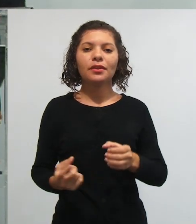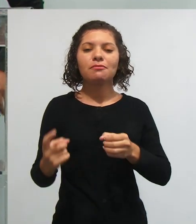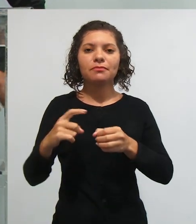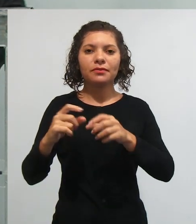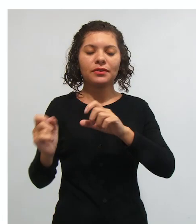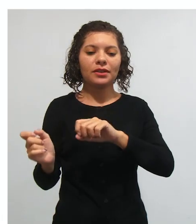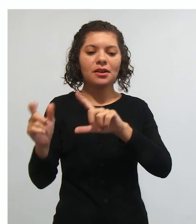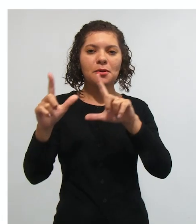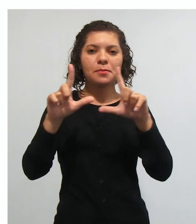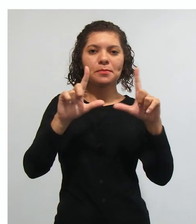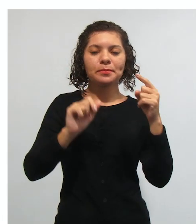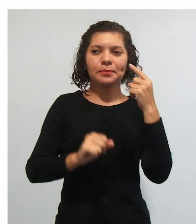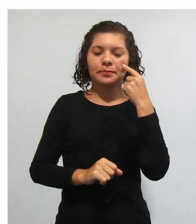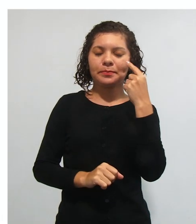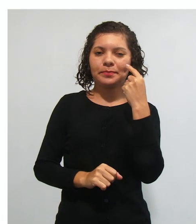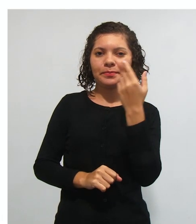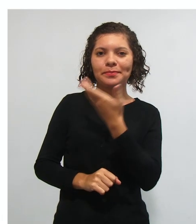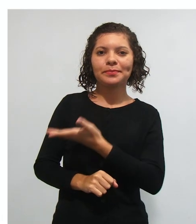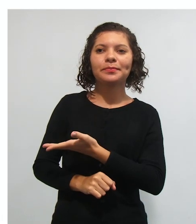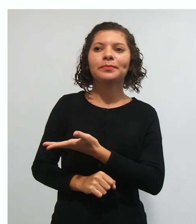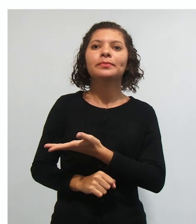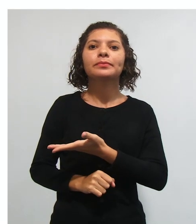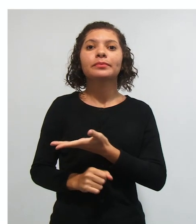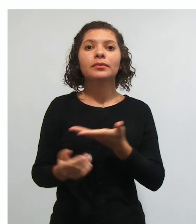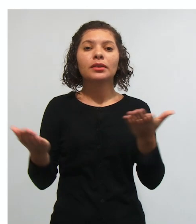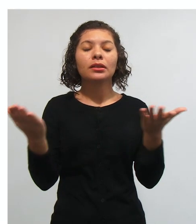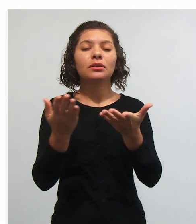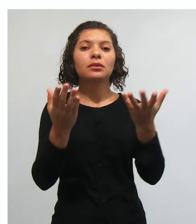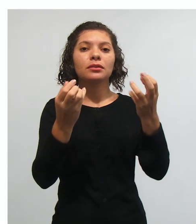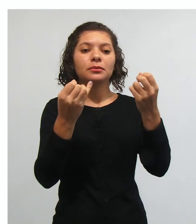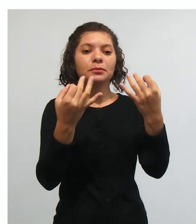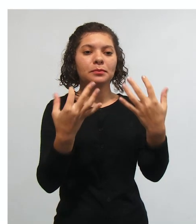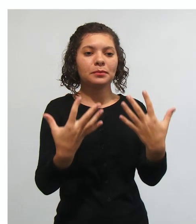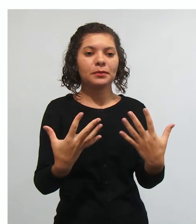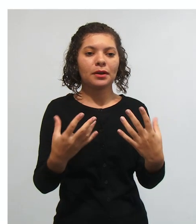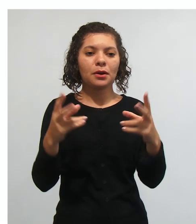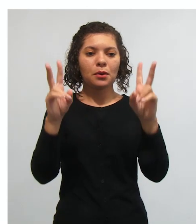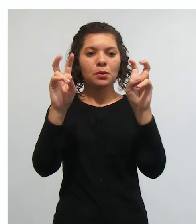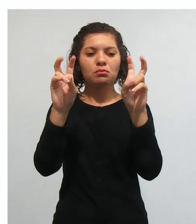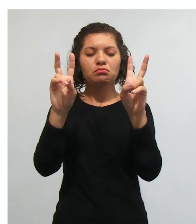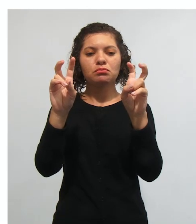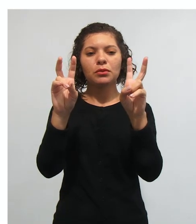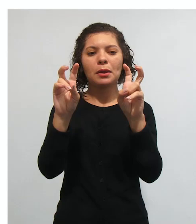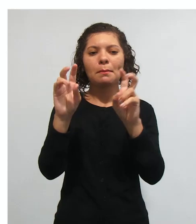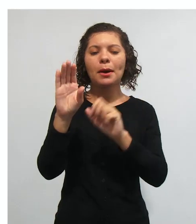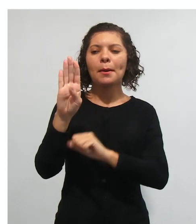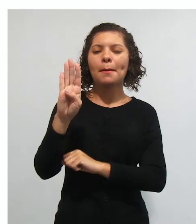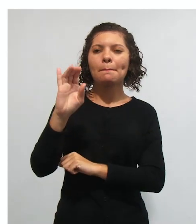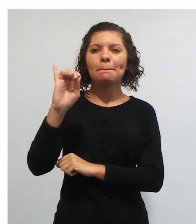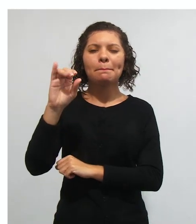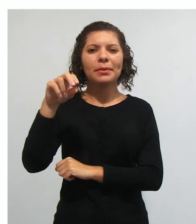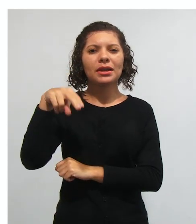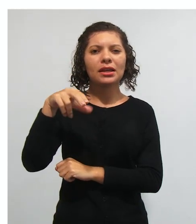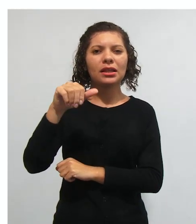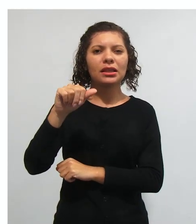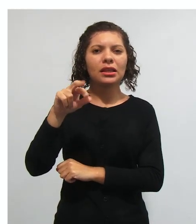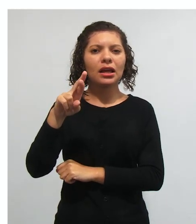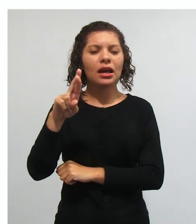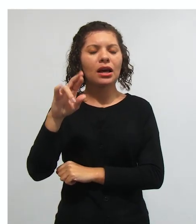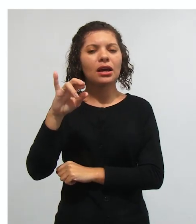slides pra gente avançar um pouquinho mais e aí a gente vem falar de oposições binárias o que significaria